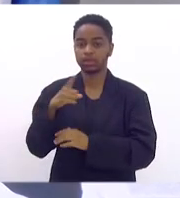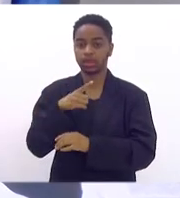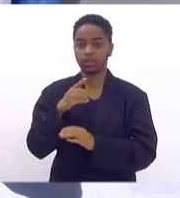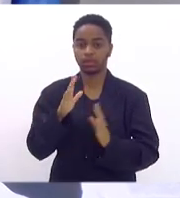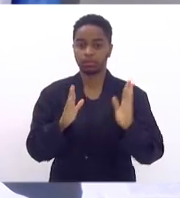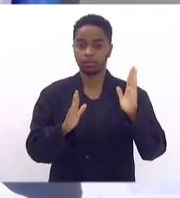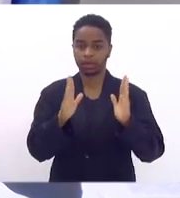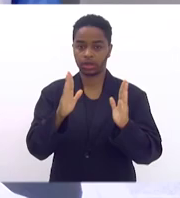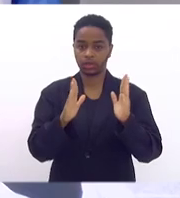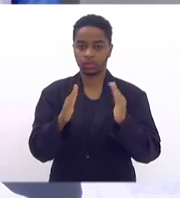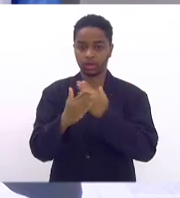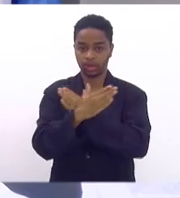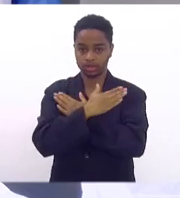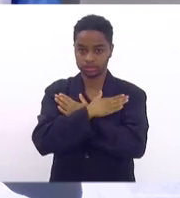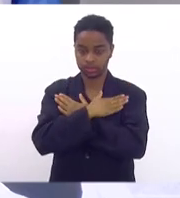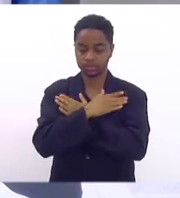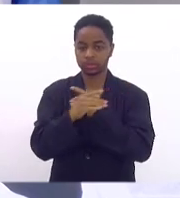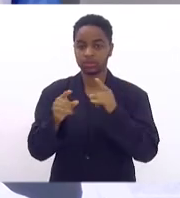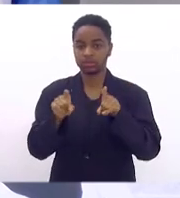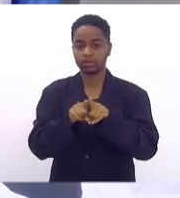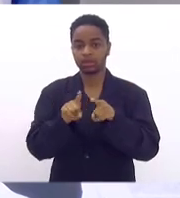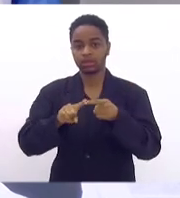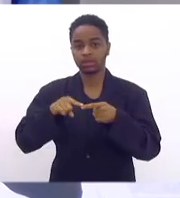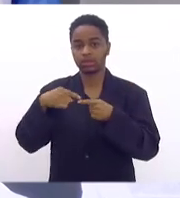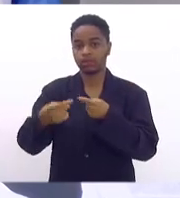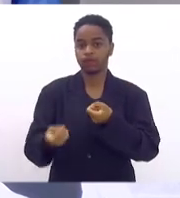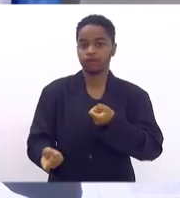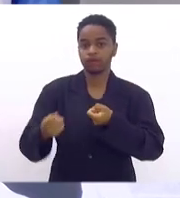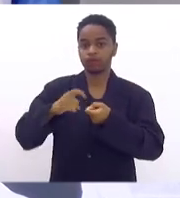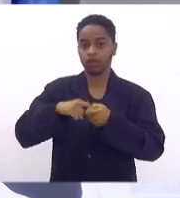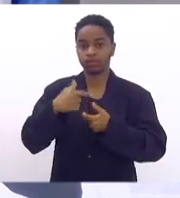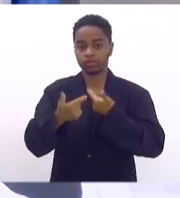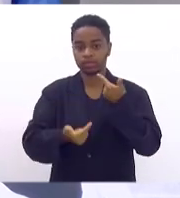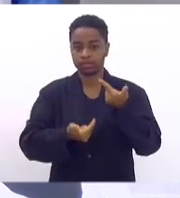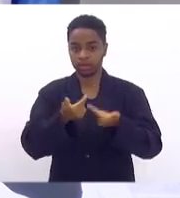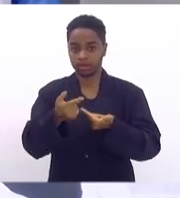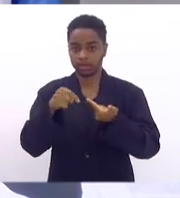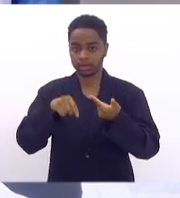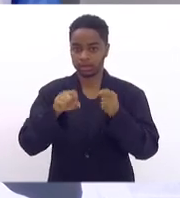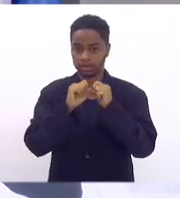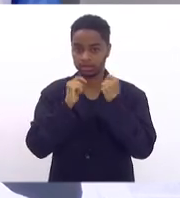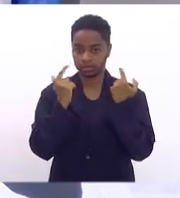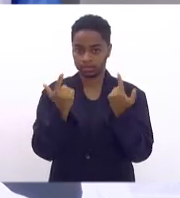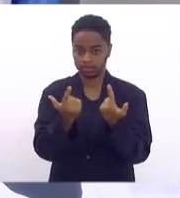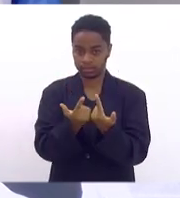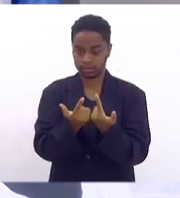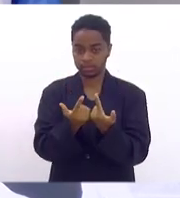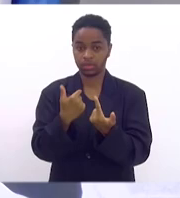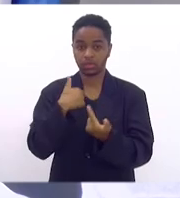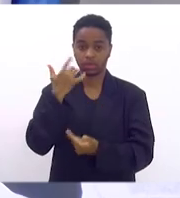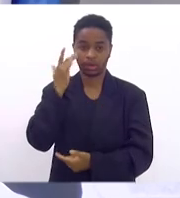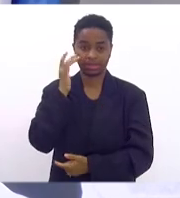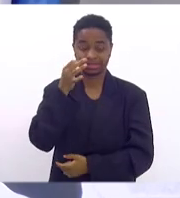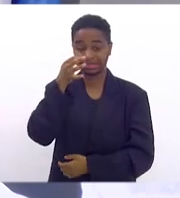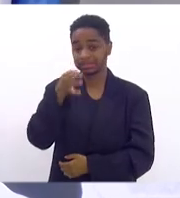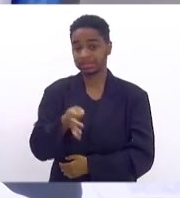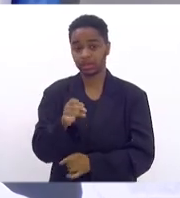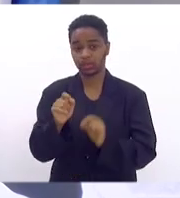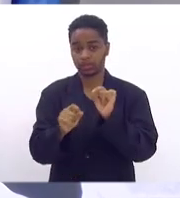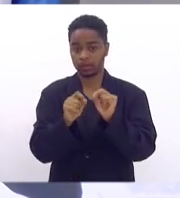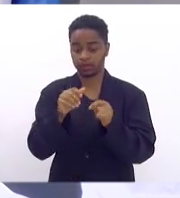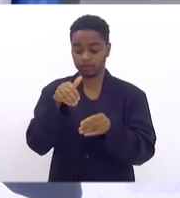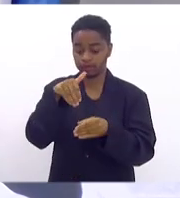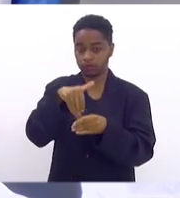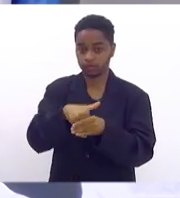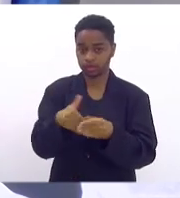parlamentar até o retorno dos trabalhos parlamentares, o ideal seria